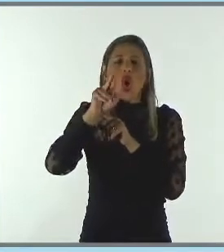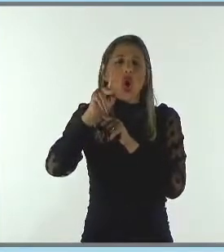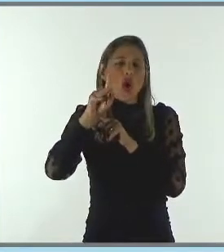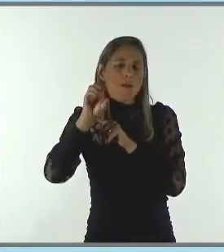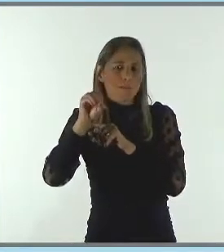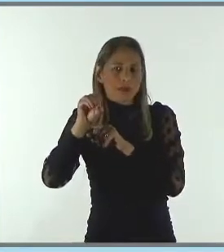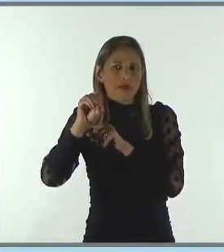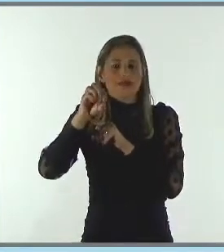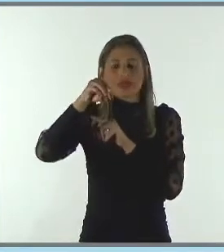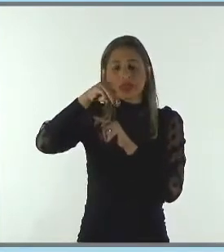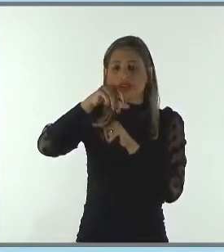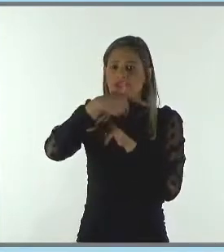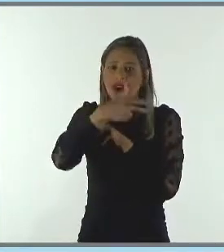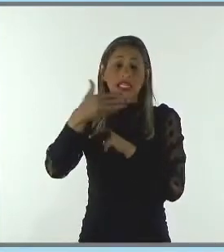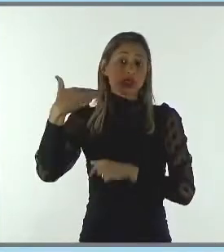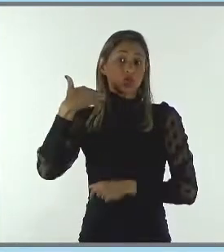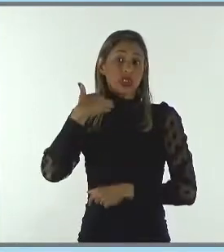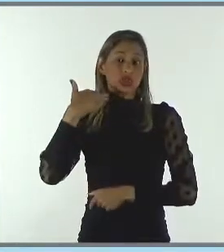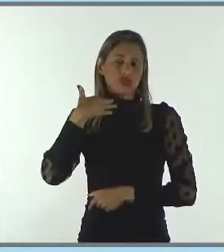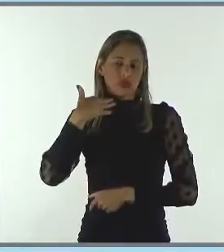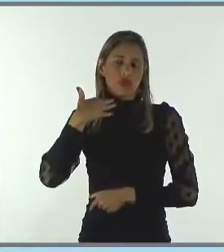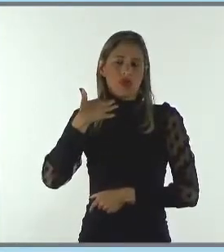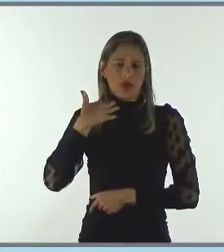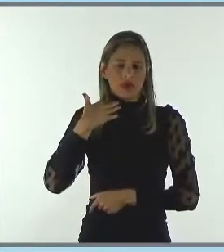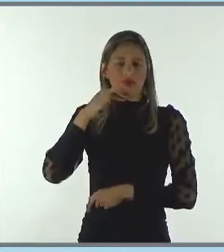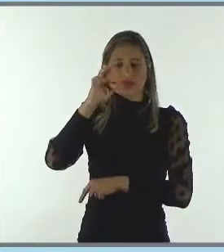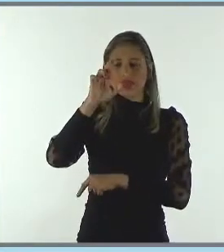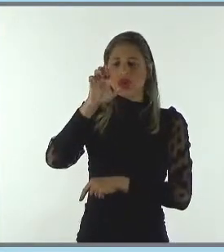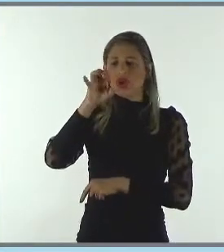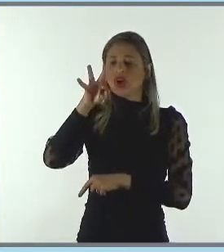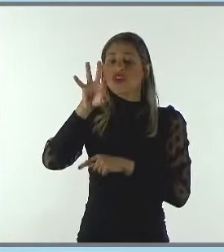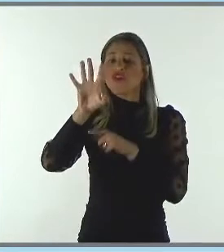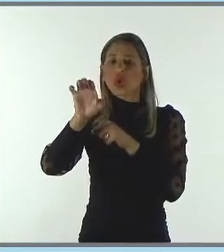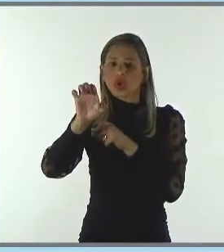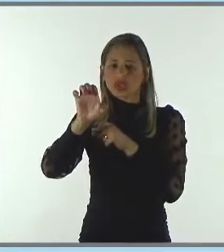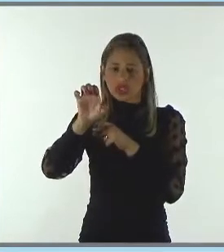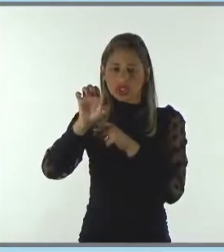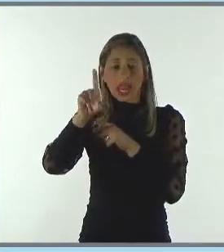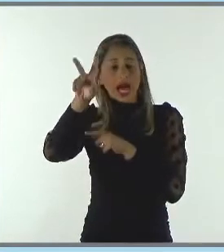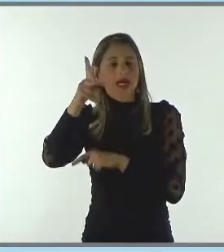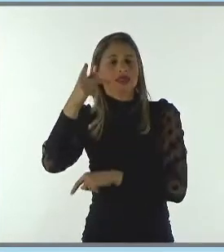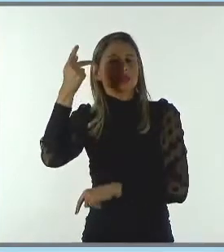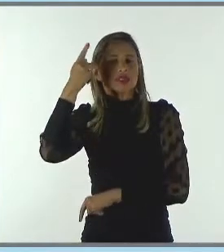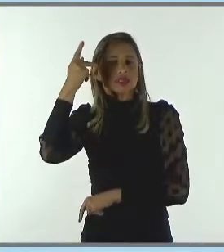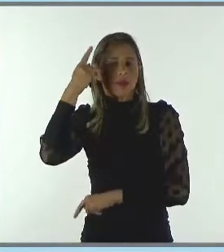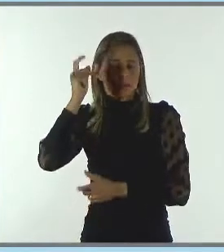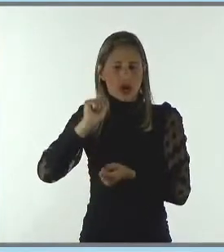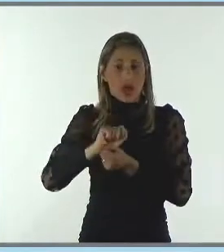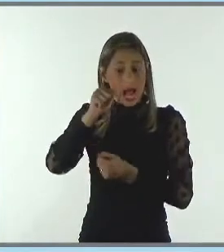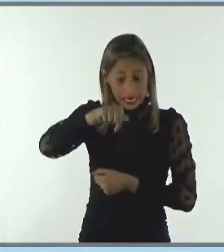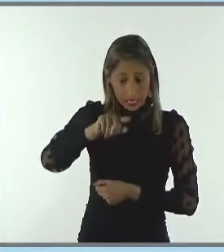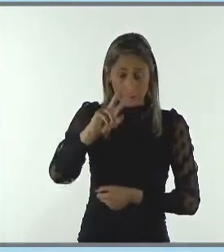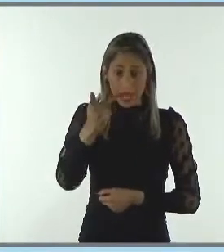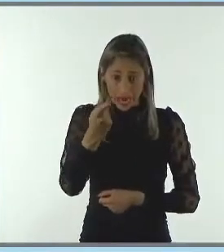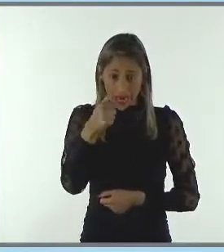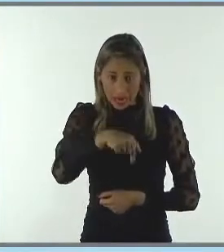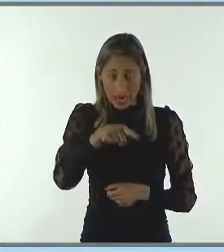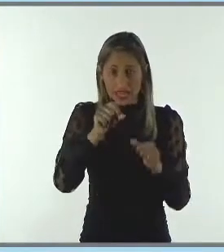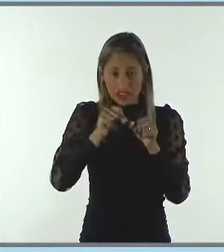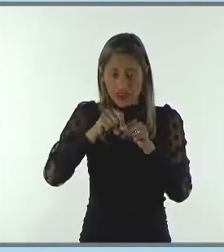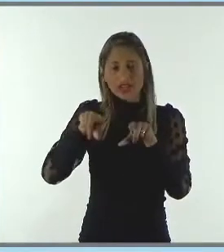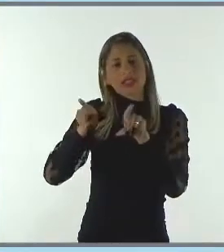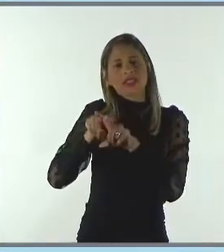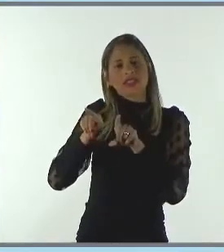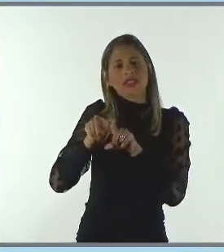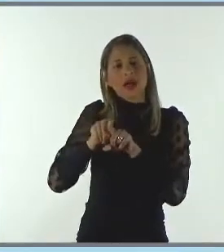edições Macondo, de Juiz de Fora, e Fronte, pela editora Nossa, de São Paulo. A Relicário é uma editora aqui de BH, que está também aqui